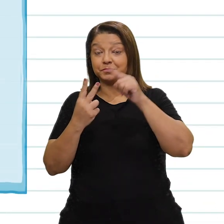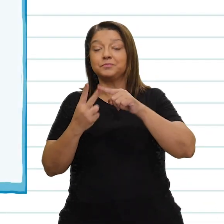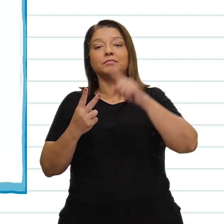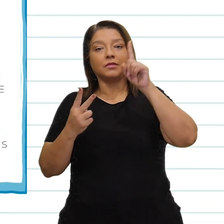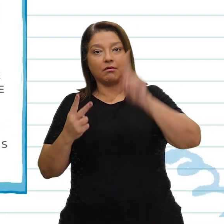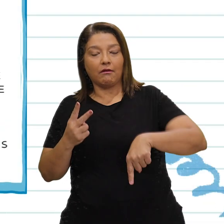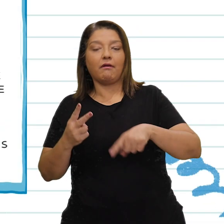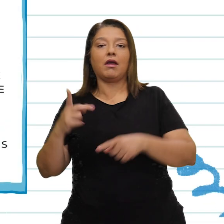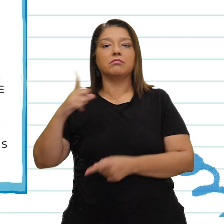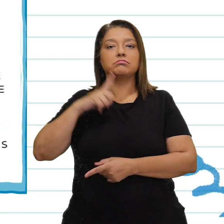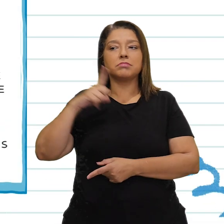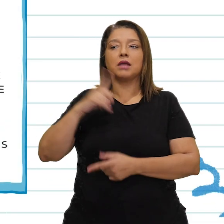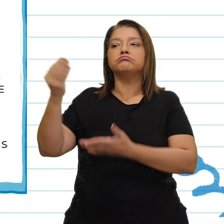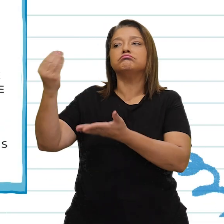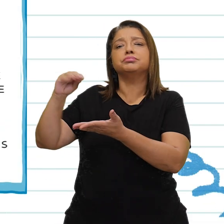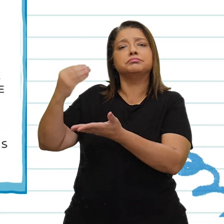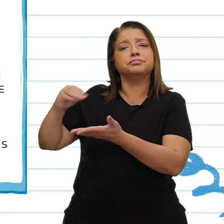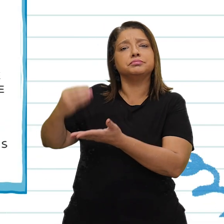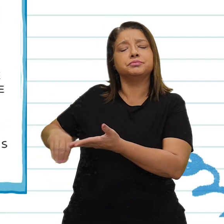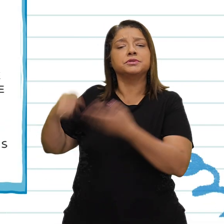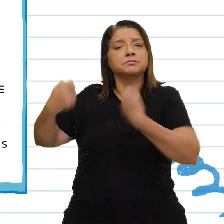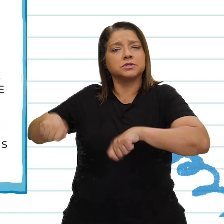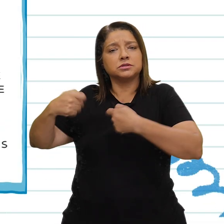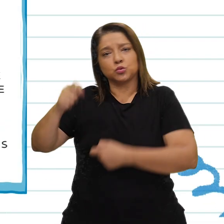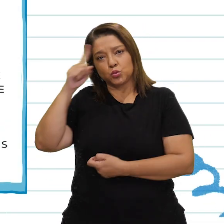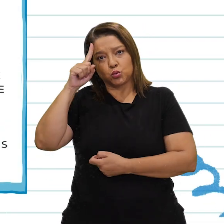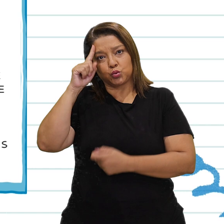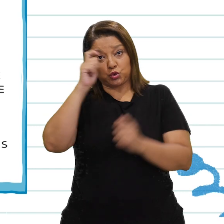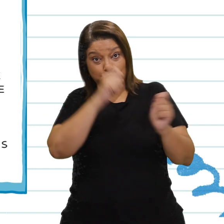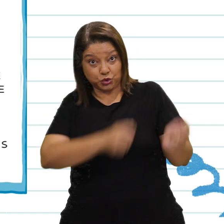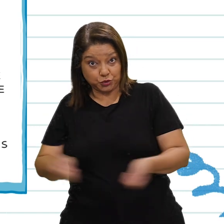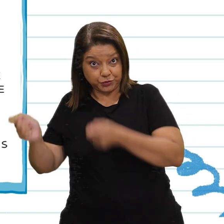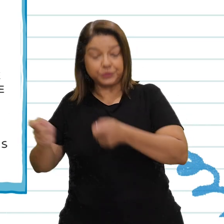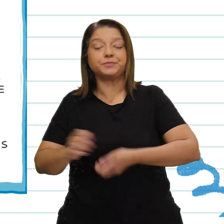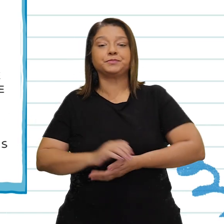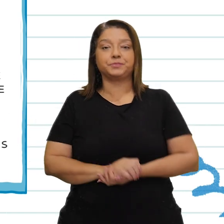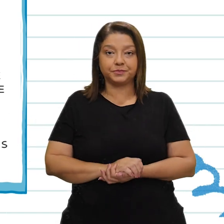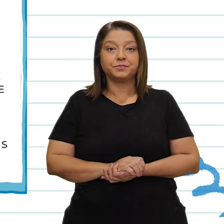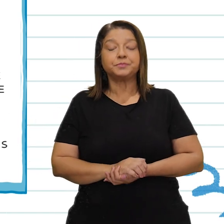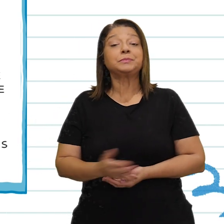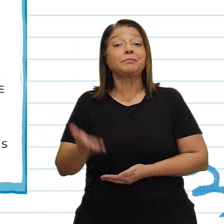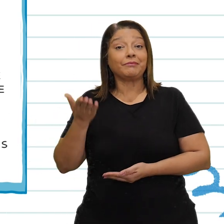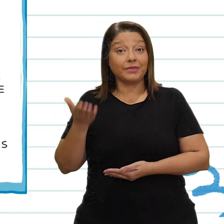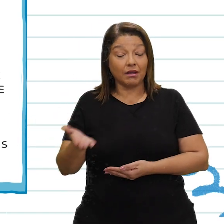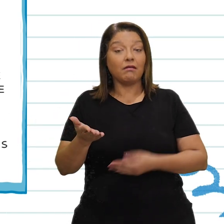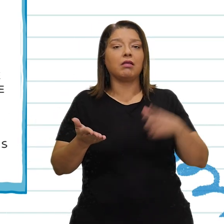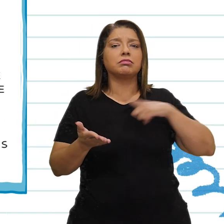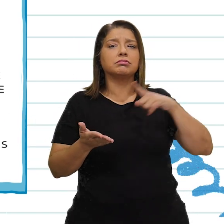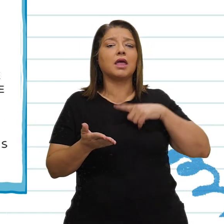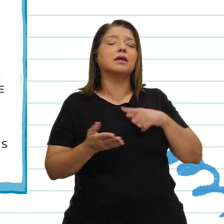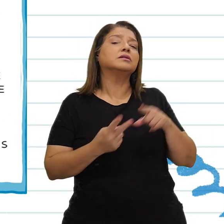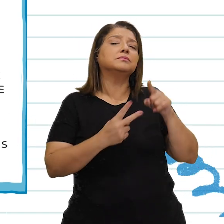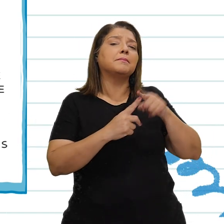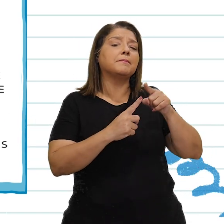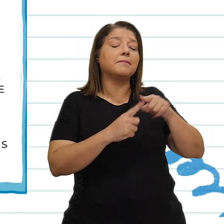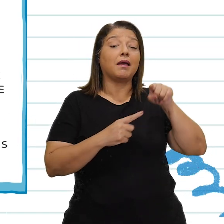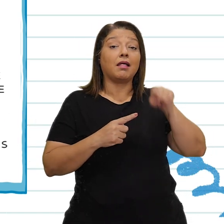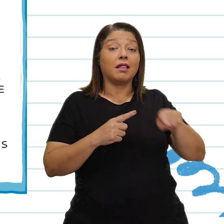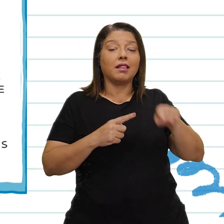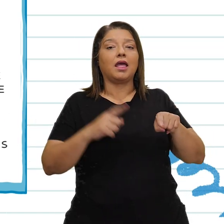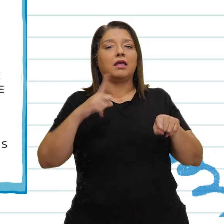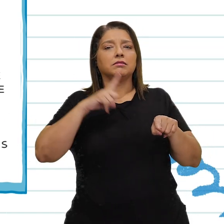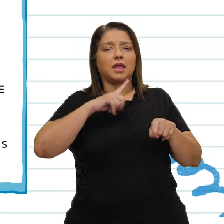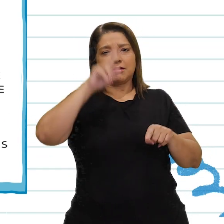ficção. Do ponto de vista da história, ao longo dos anos, o diário pessoal evoluiu junto à